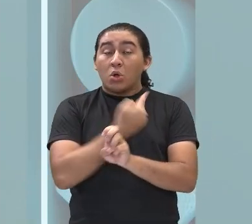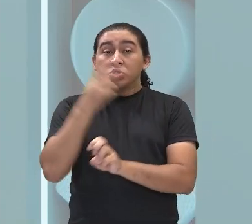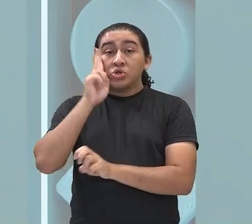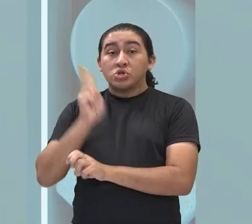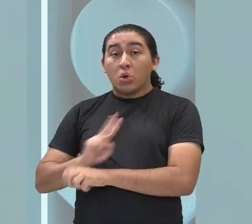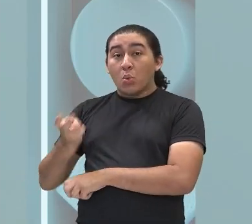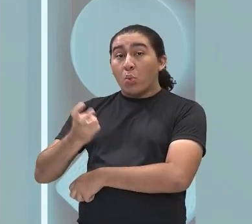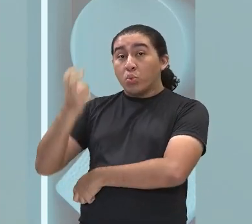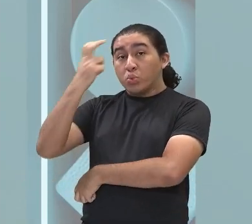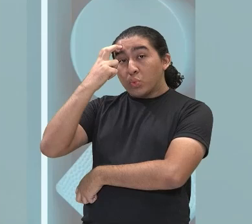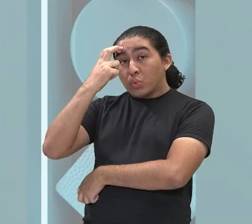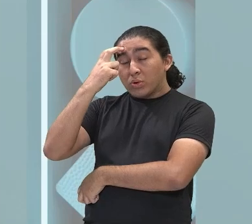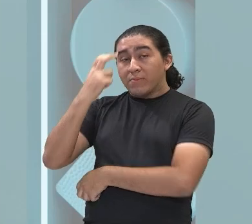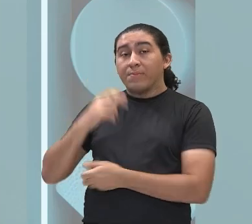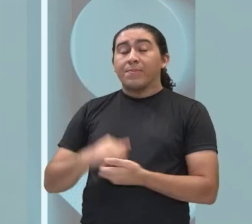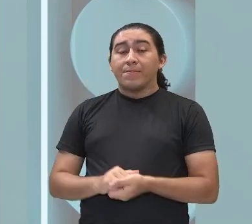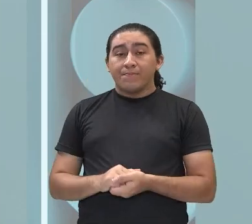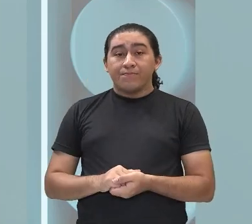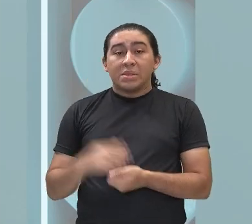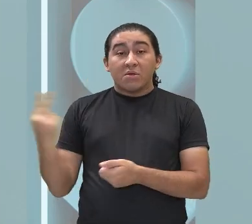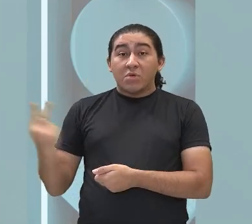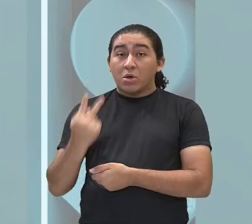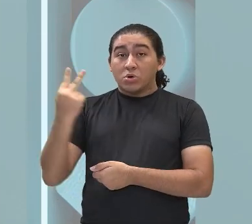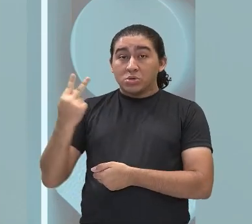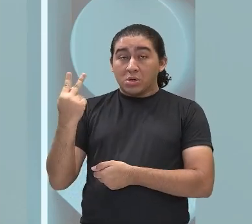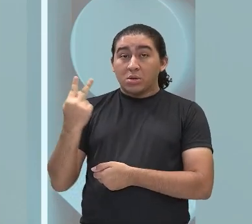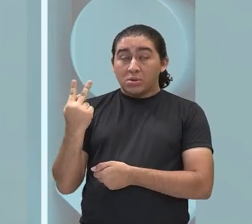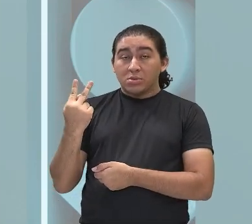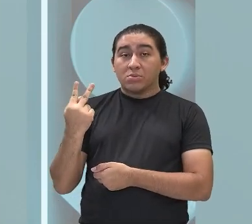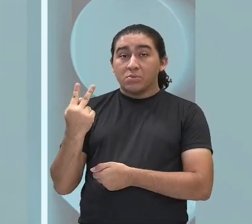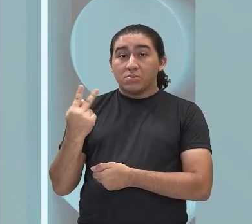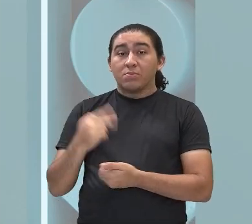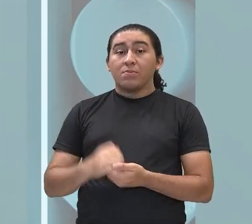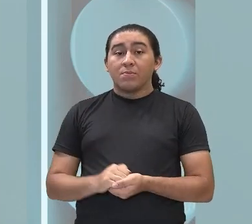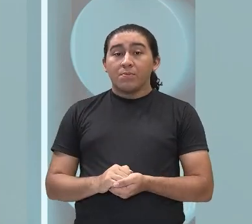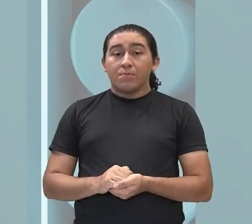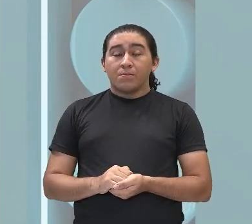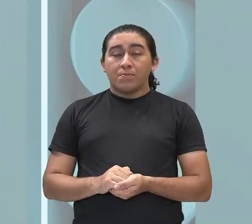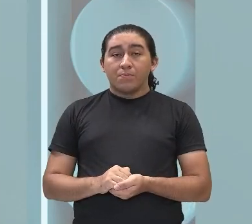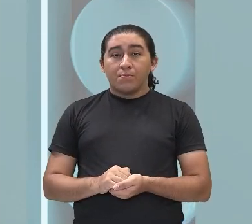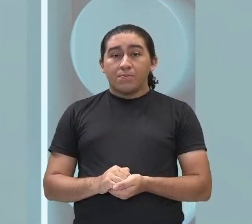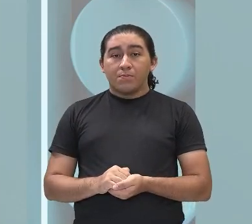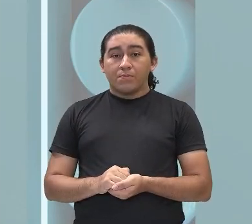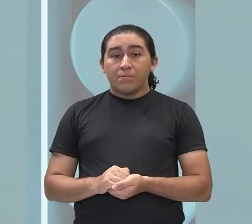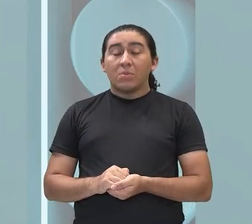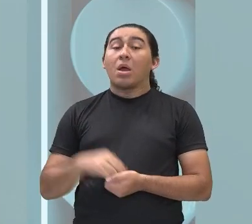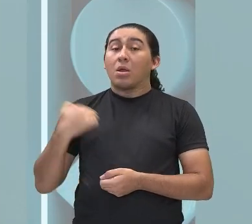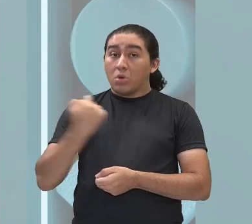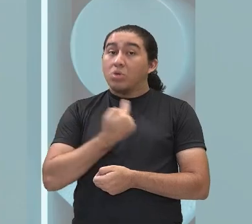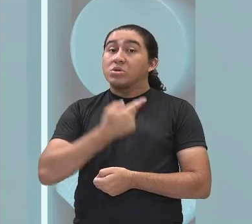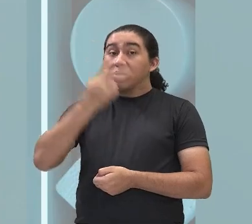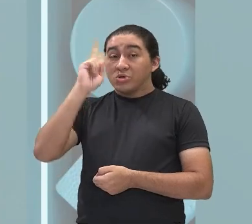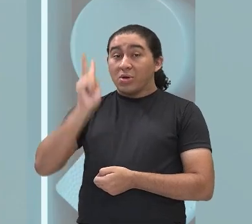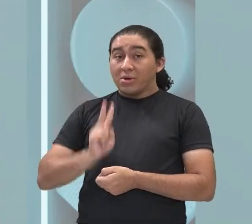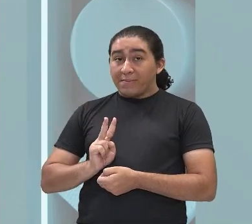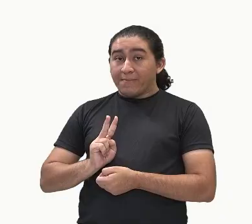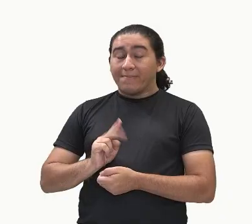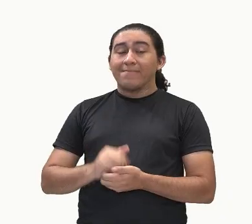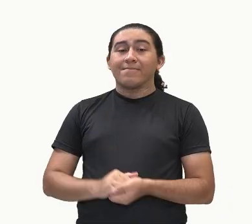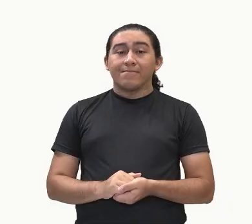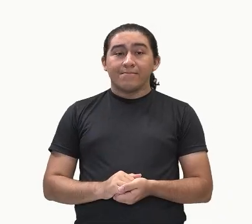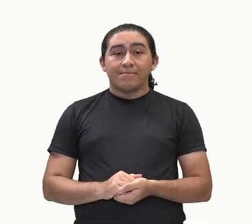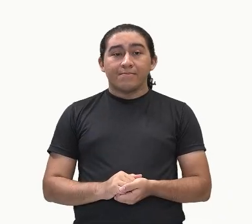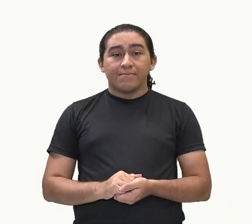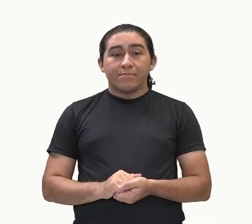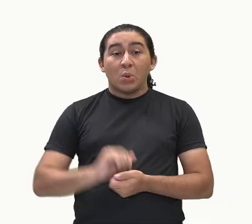E claro, valorizando, trazendo no seu repertório aquilo que é da nossa região. Outro